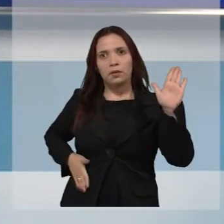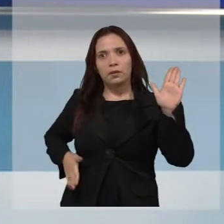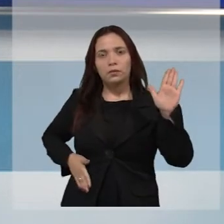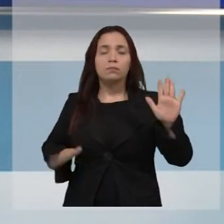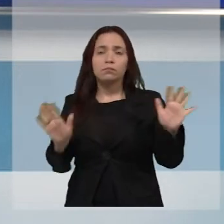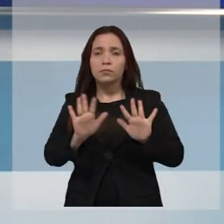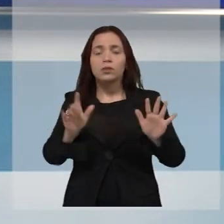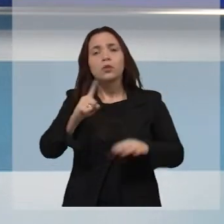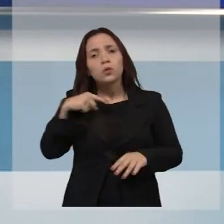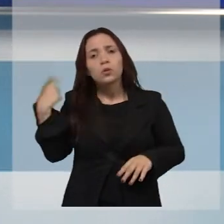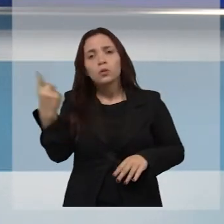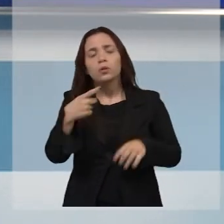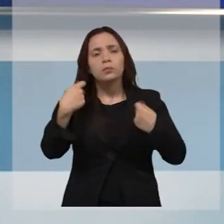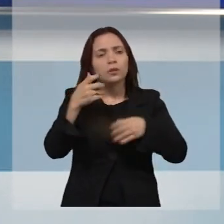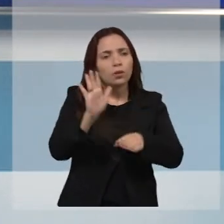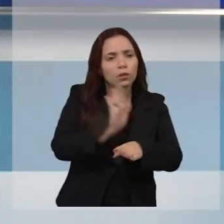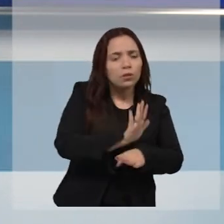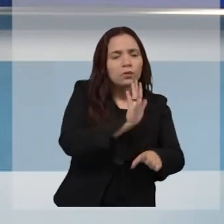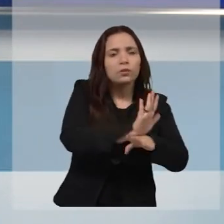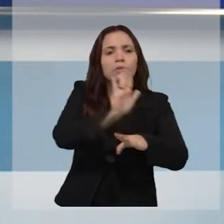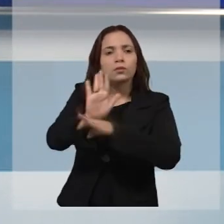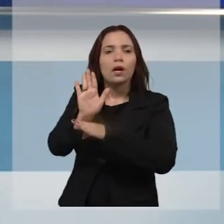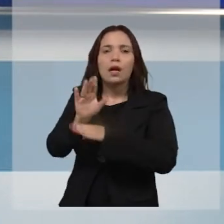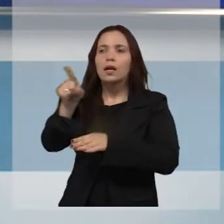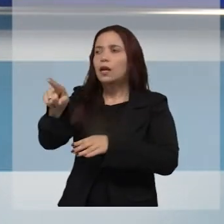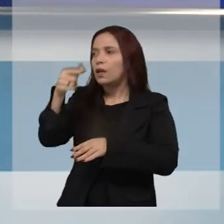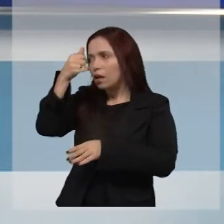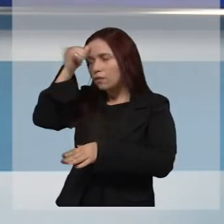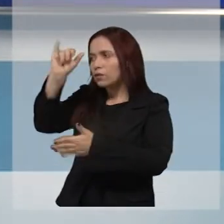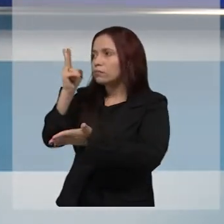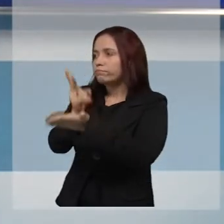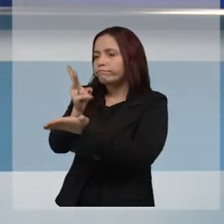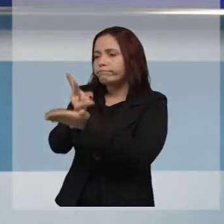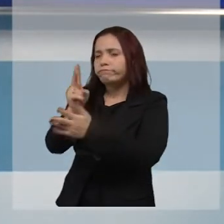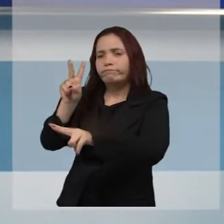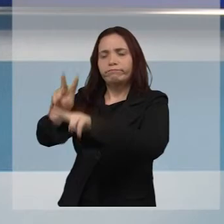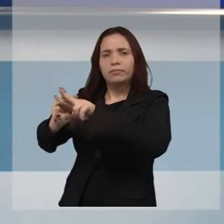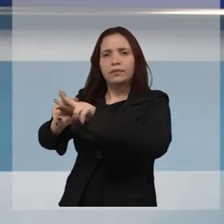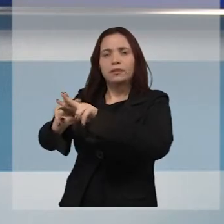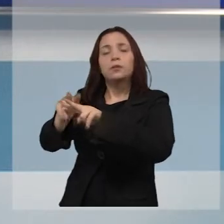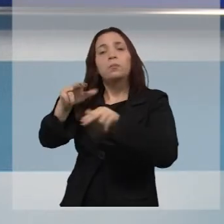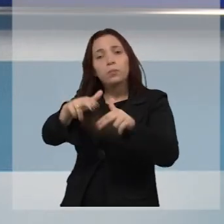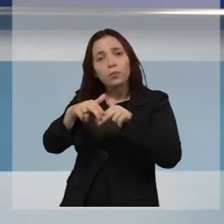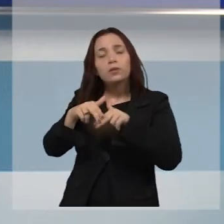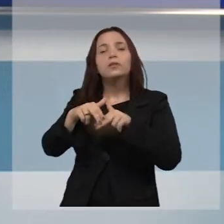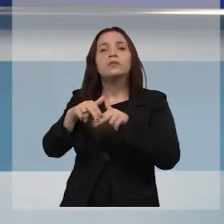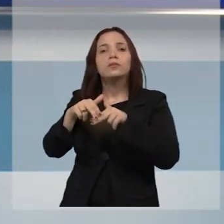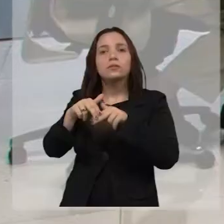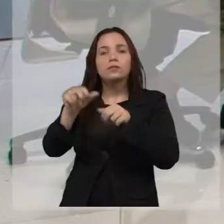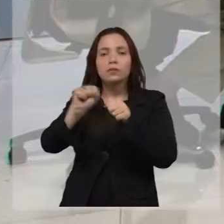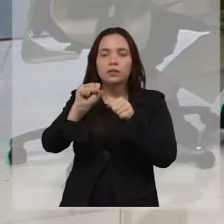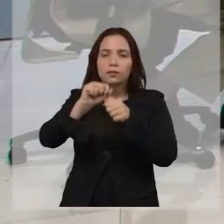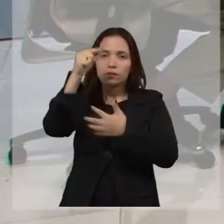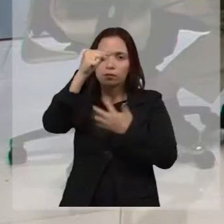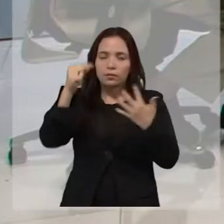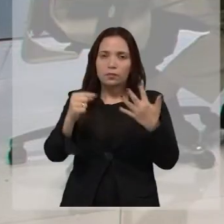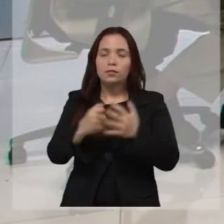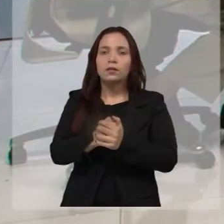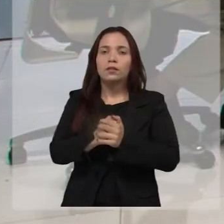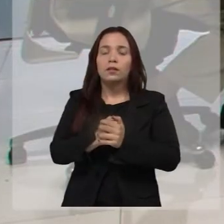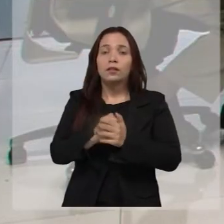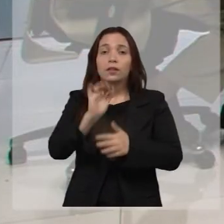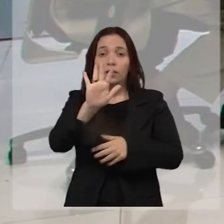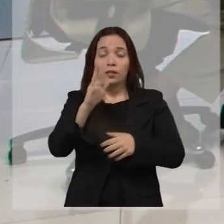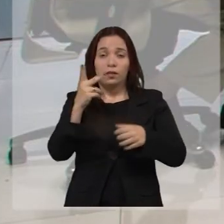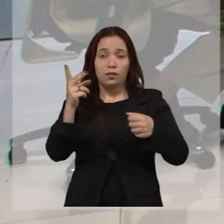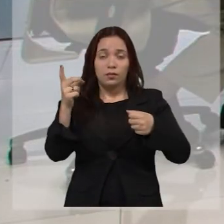não. Nós devemos contribuir para que ele não permaneça no crime. E é fazendo exatamente essas coisas. E voltando